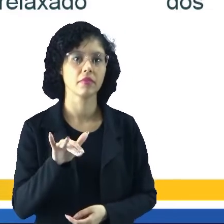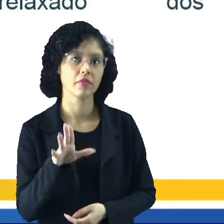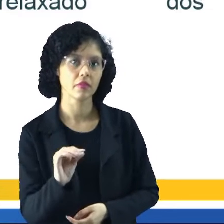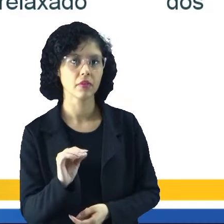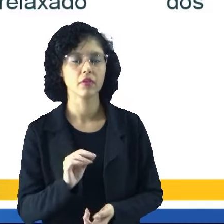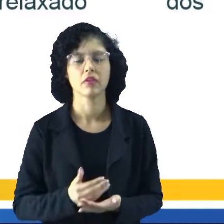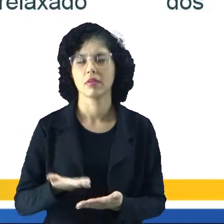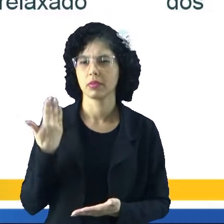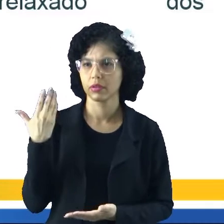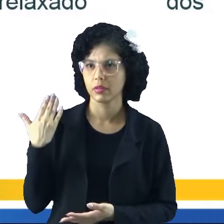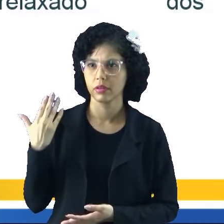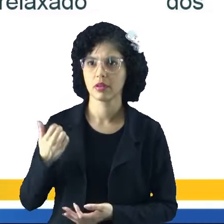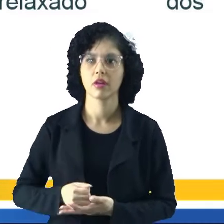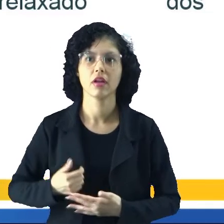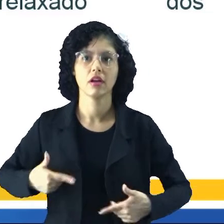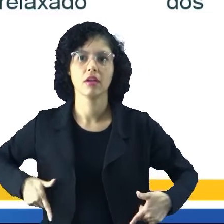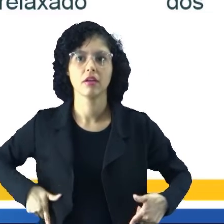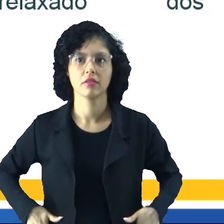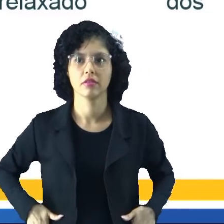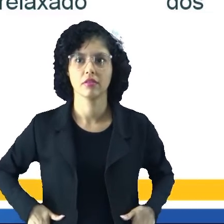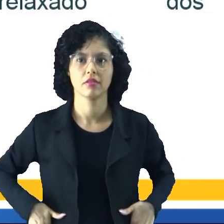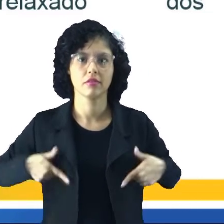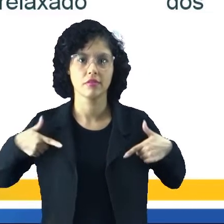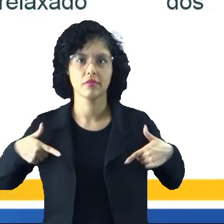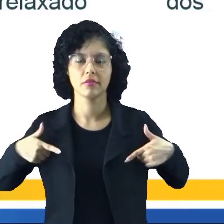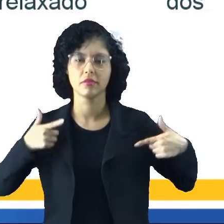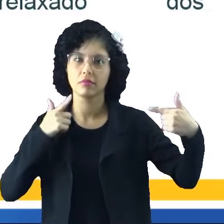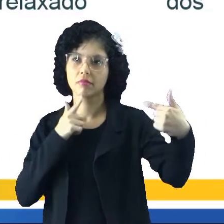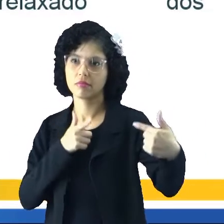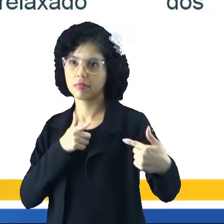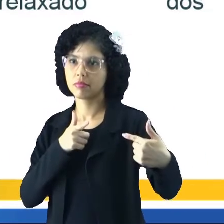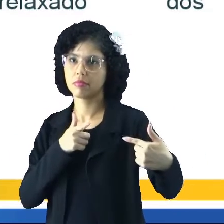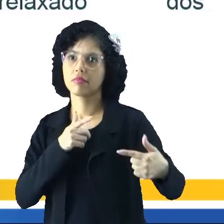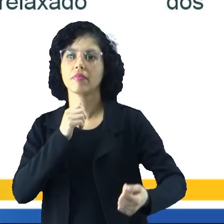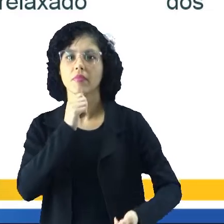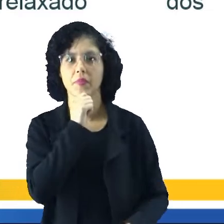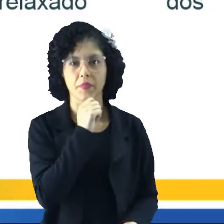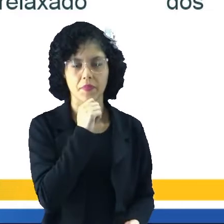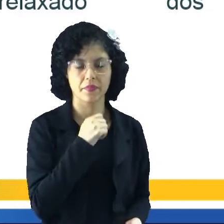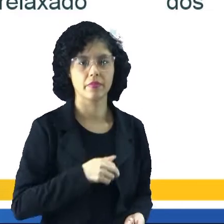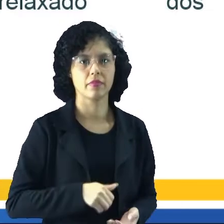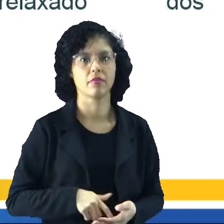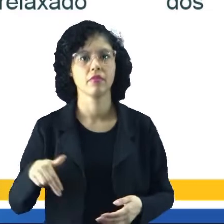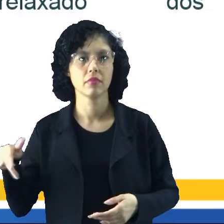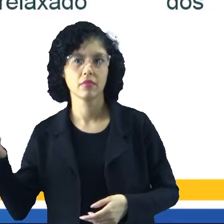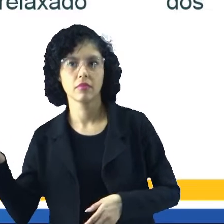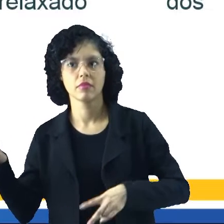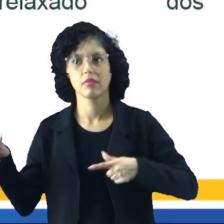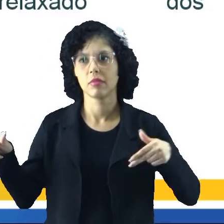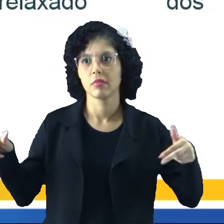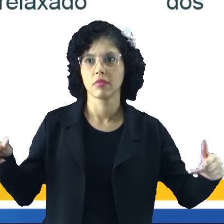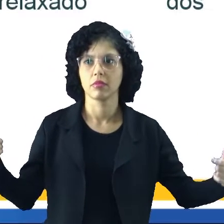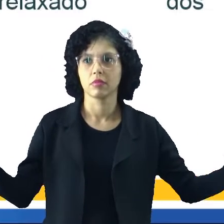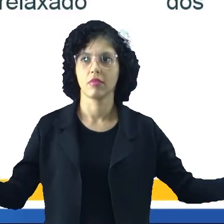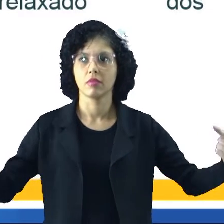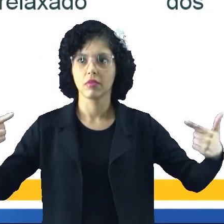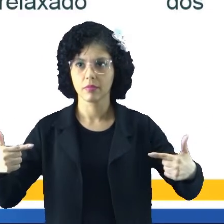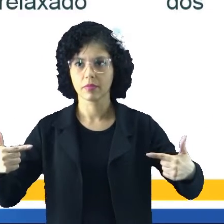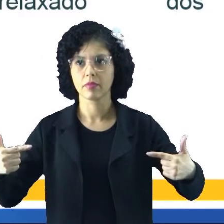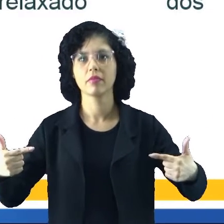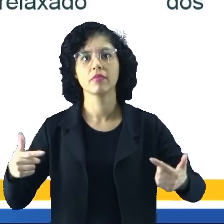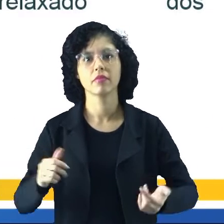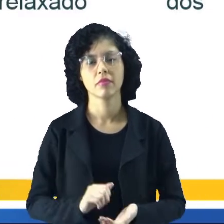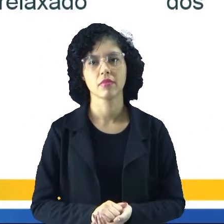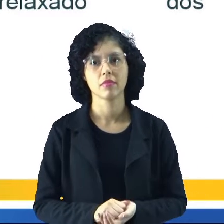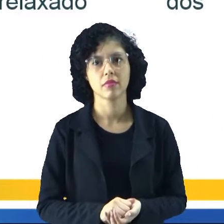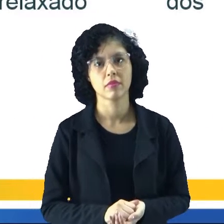frente, cada um com a pistola, aí virava de costa, né? Colava, andava 10 passos para a direita, no já os dois viravam, e quem matasse